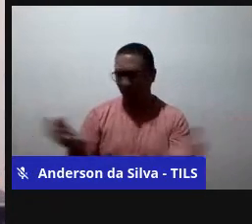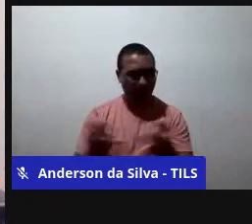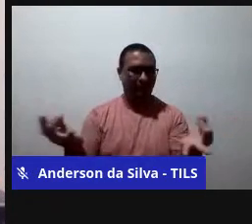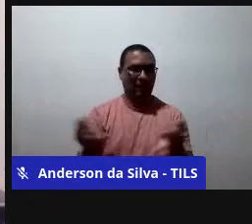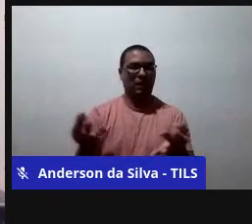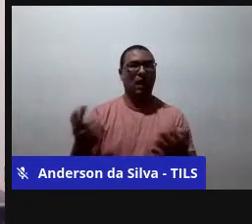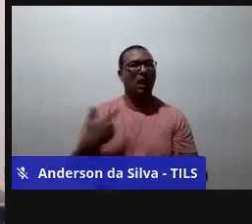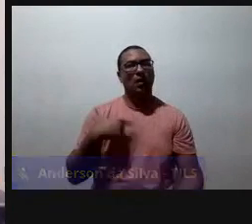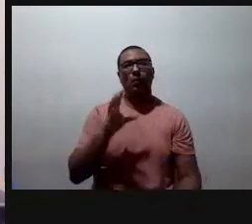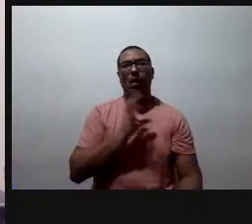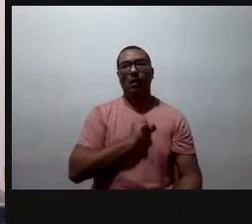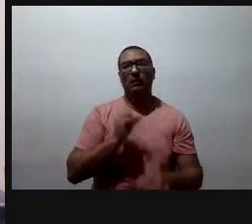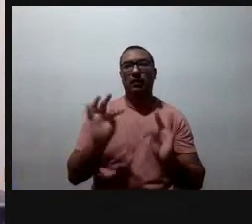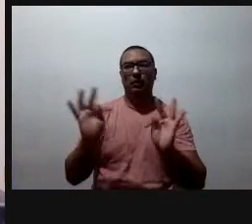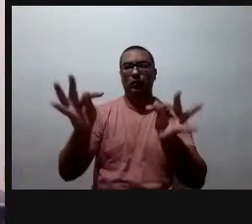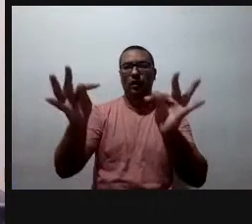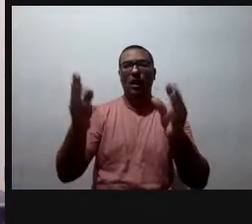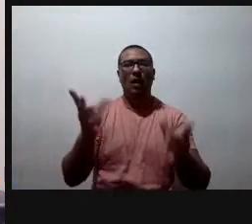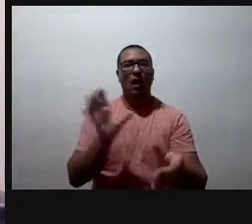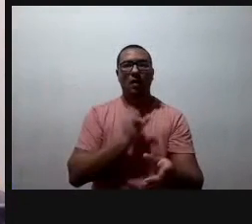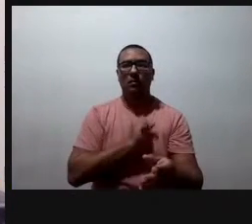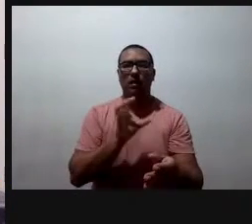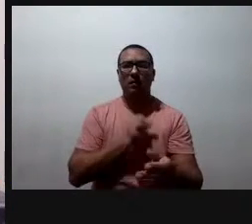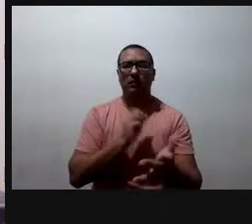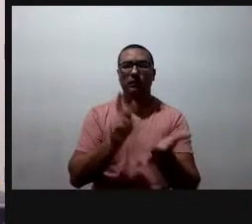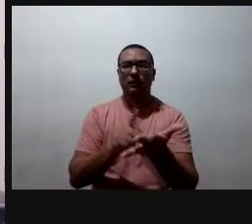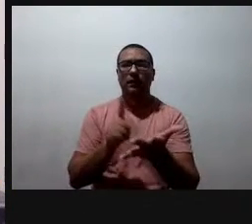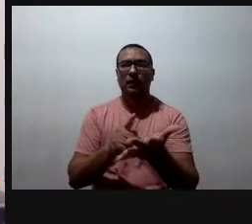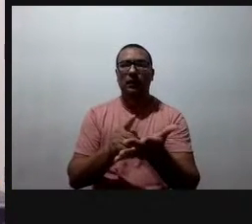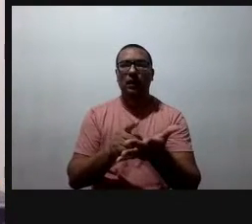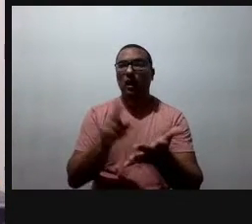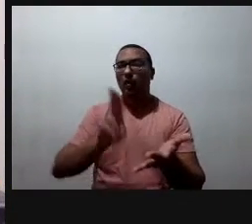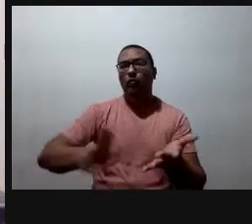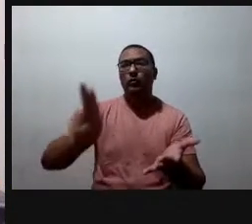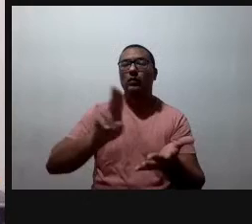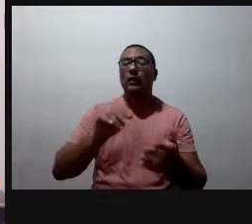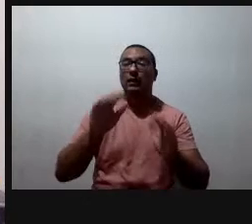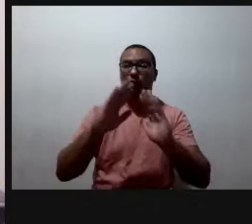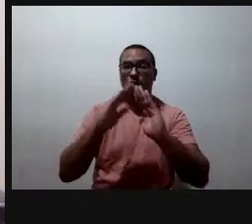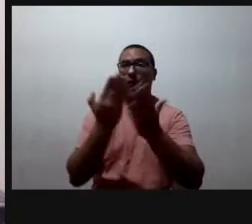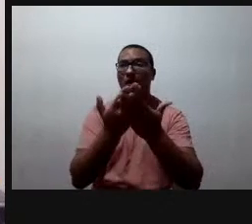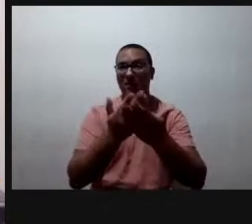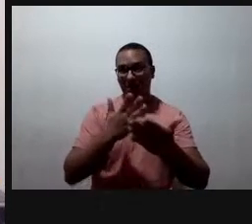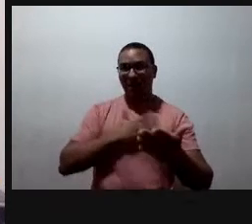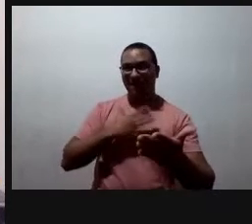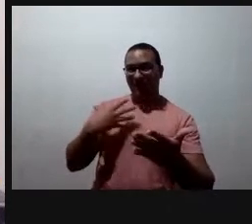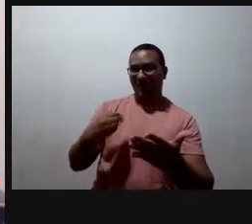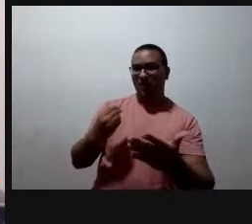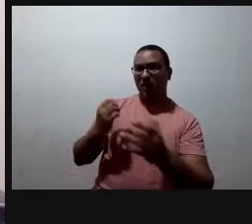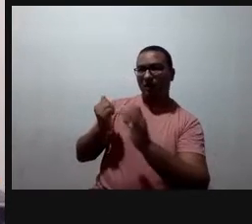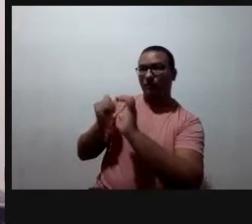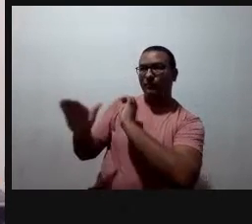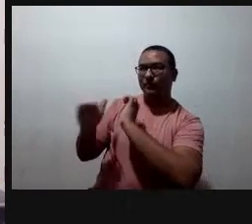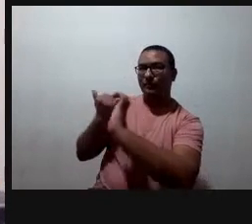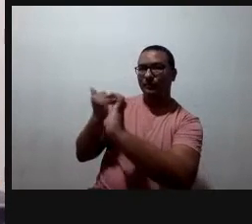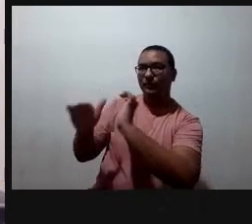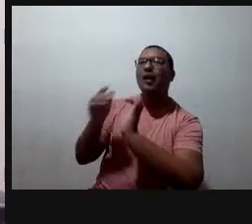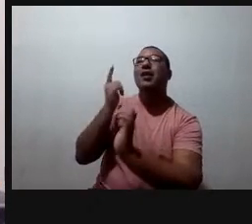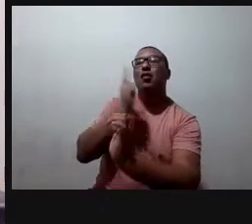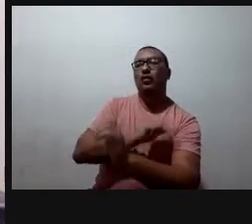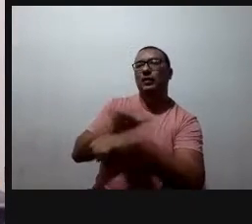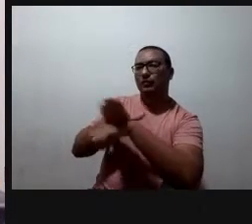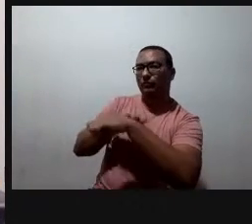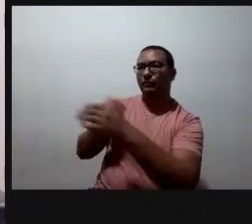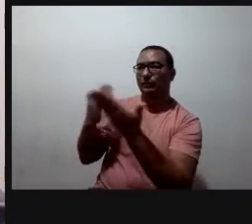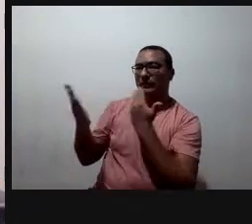Eu gosto de usar a tecnologia. Eu uso a tecnologia para conversar com a escola do meu filho aqui. Mas sem o humano caminhando